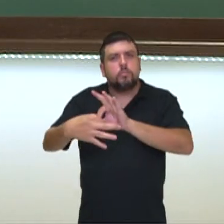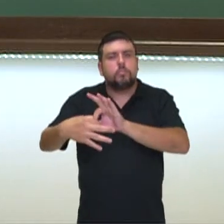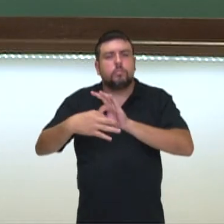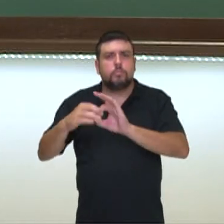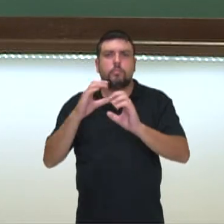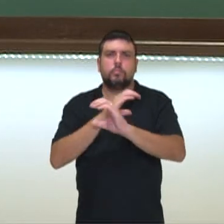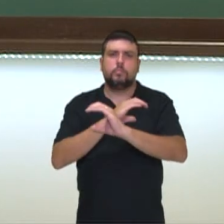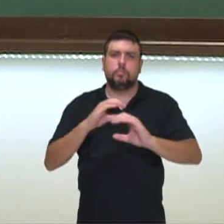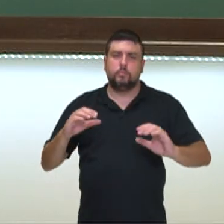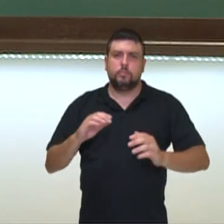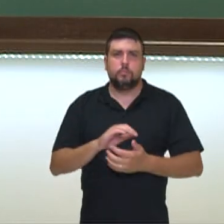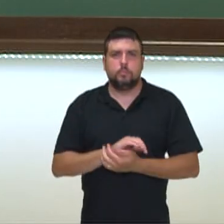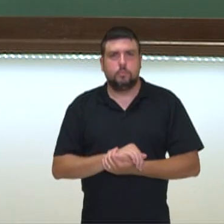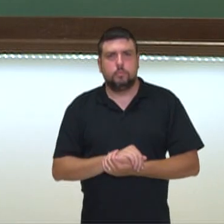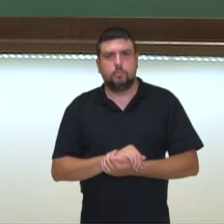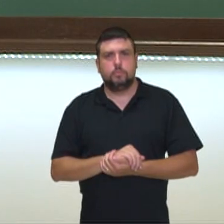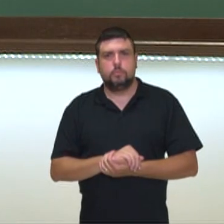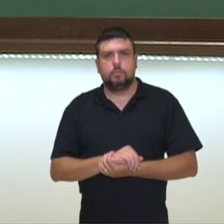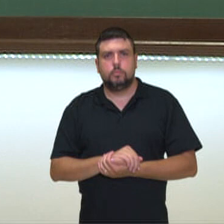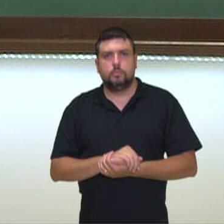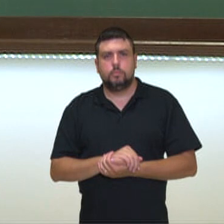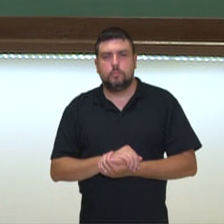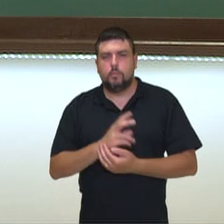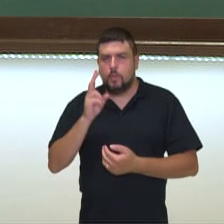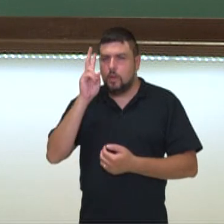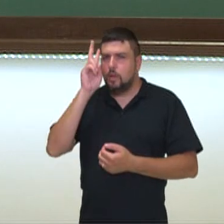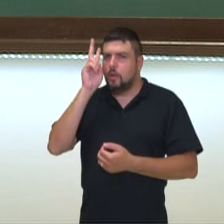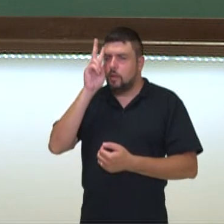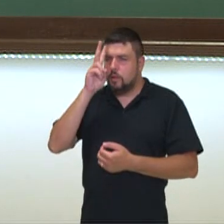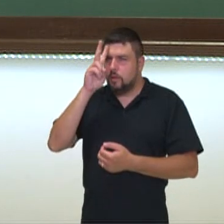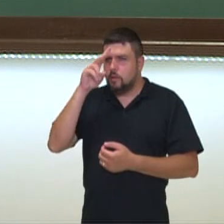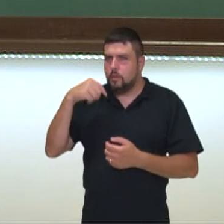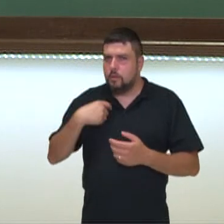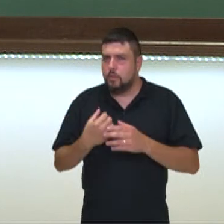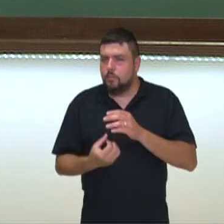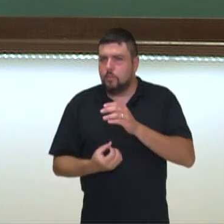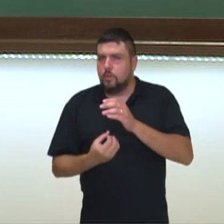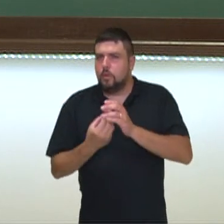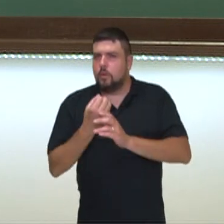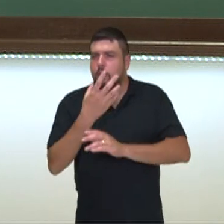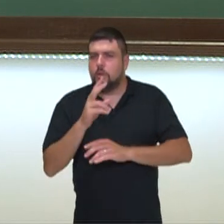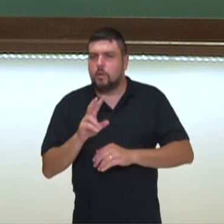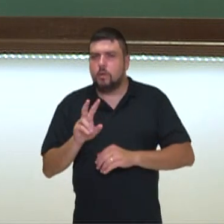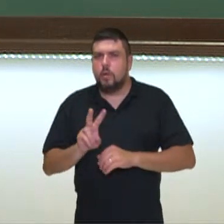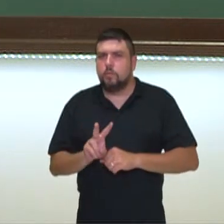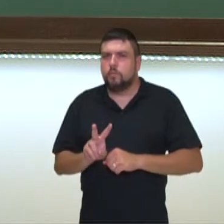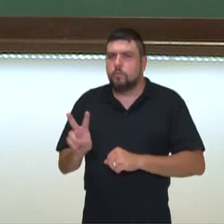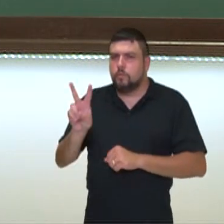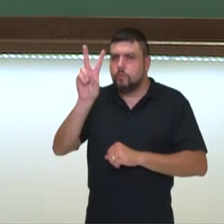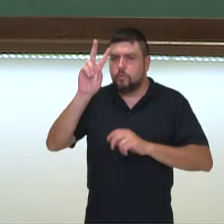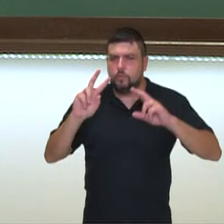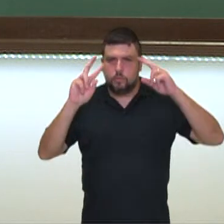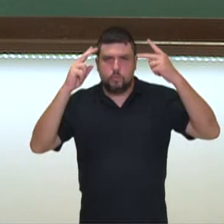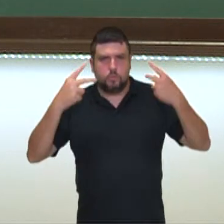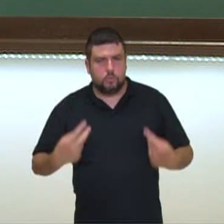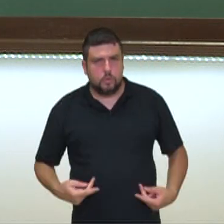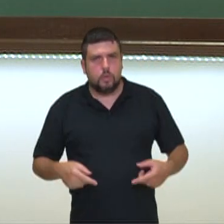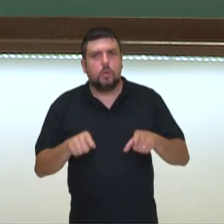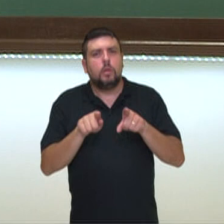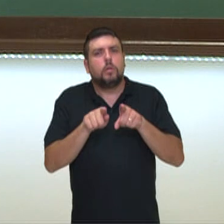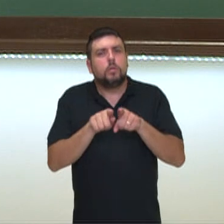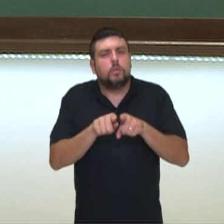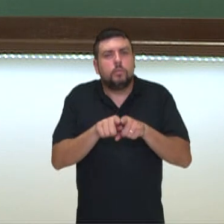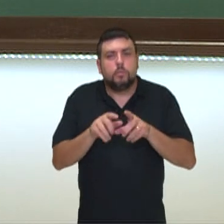prof falou essa questão de criarmos valores humanos, melhorarmos os nossos relacionamentos interpessoais?